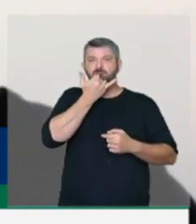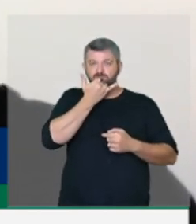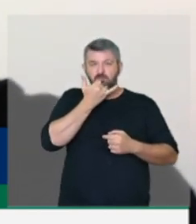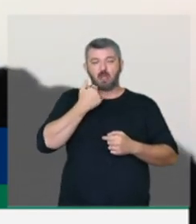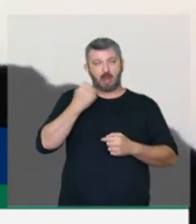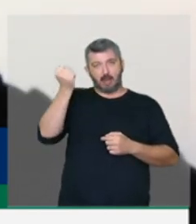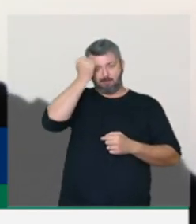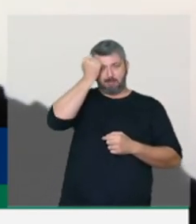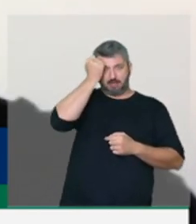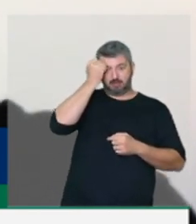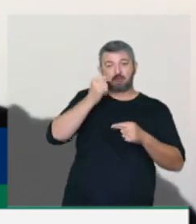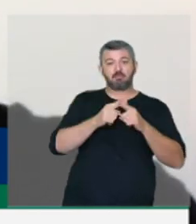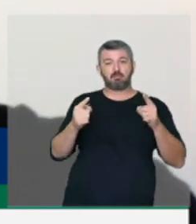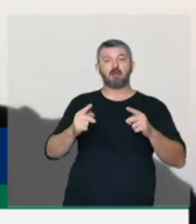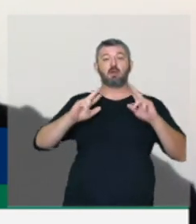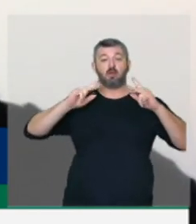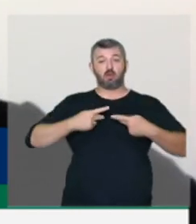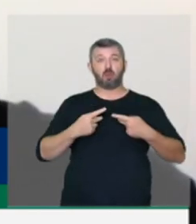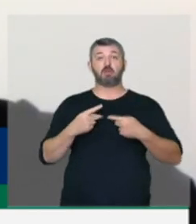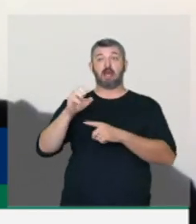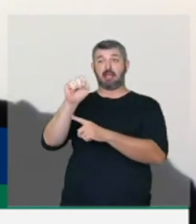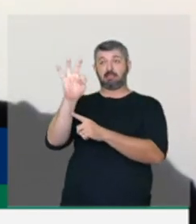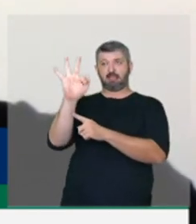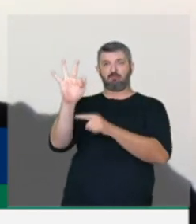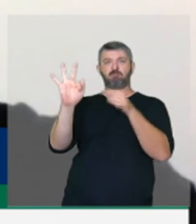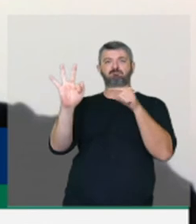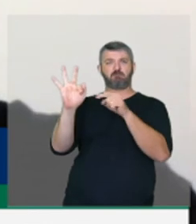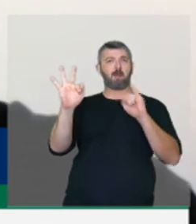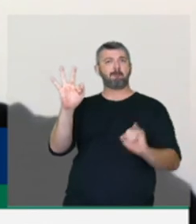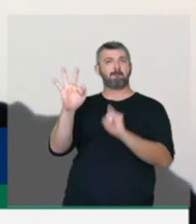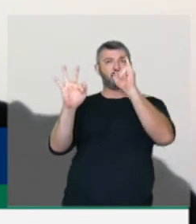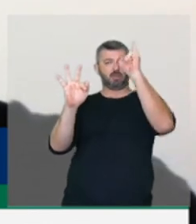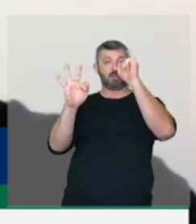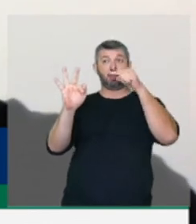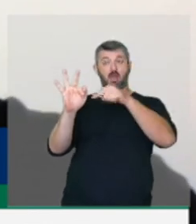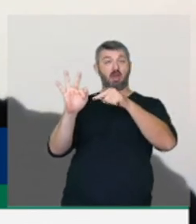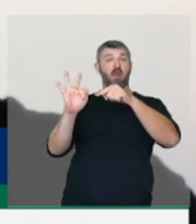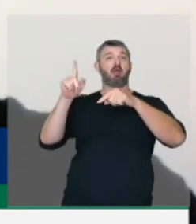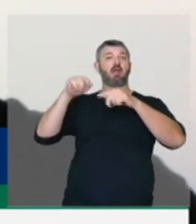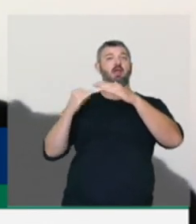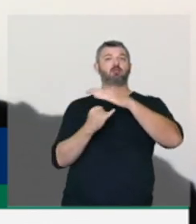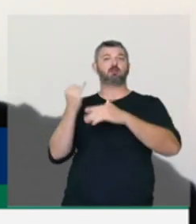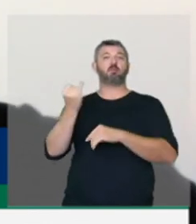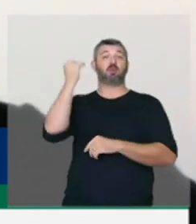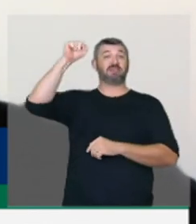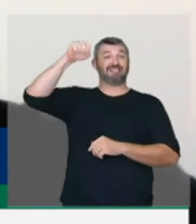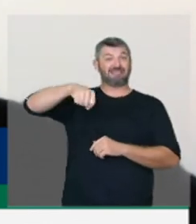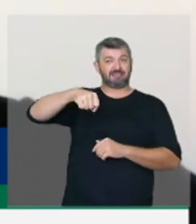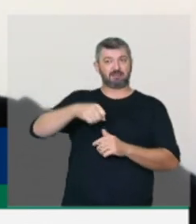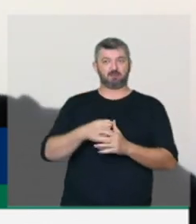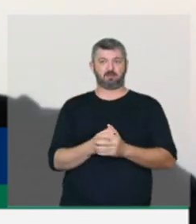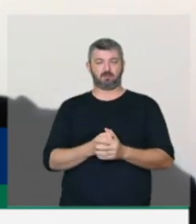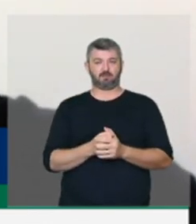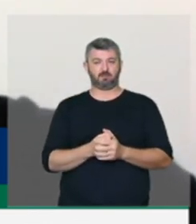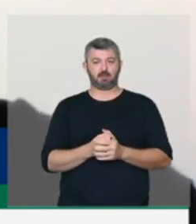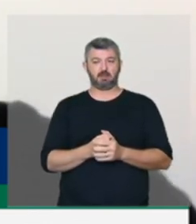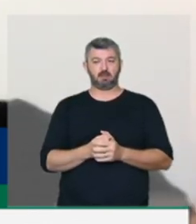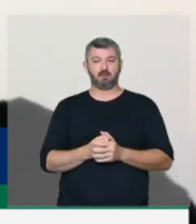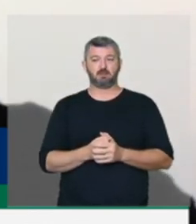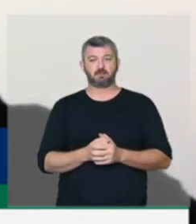sempre a importância do Supremo Tribunal Federal. É uma instituição muito importante.